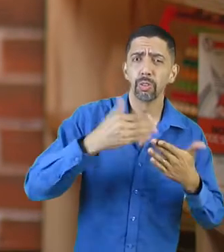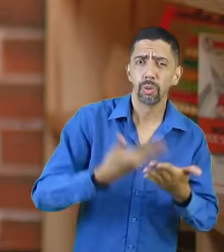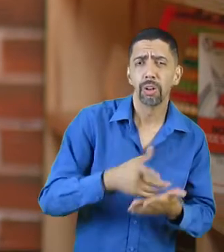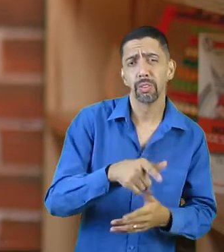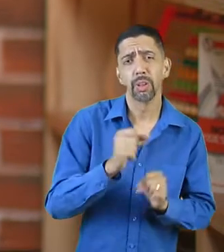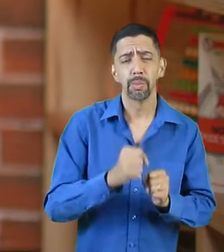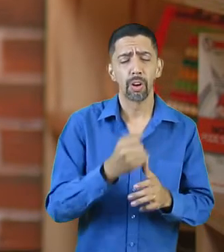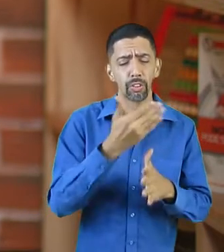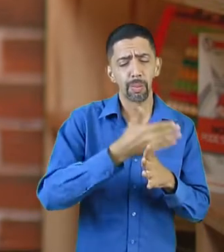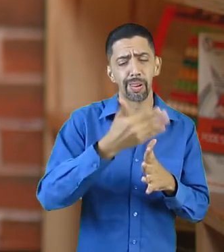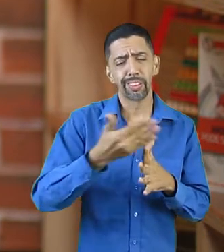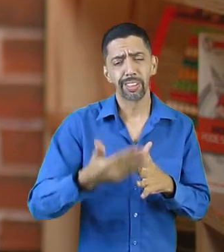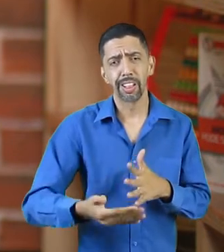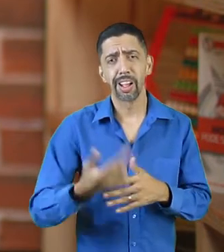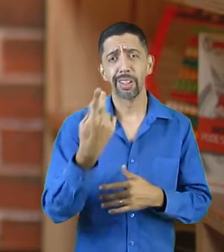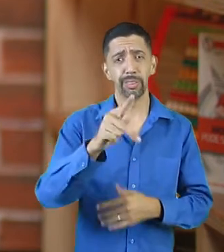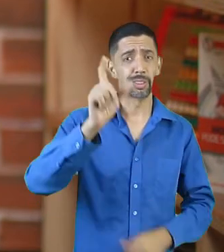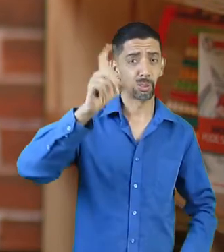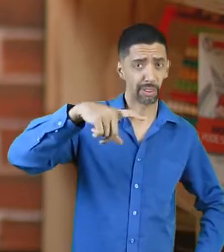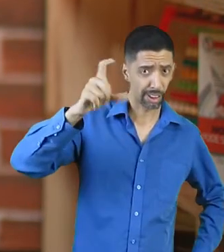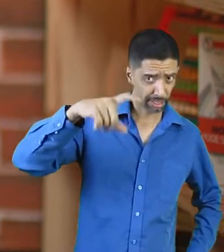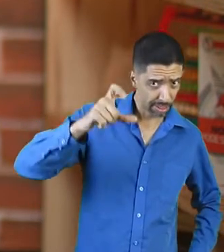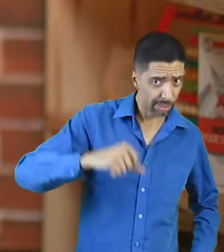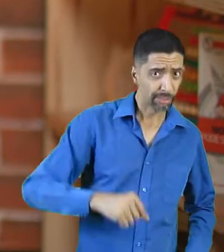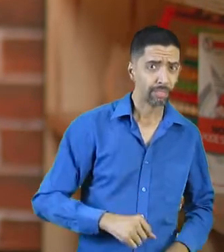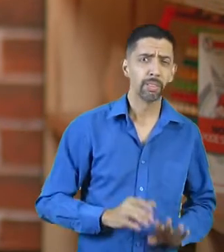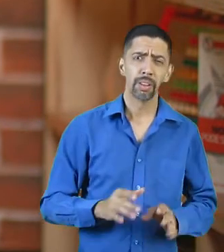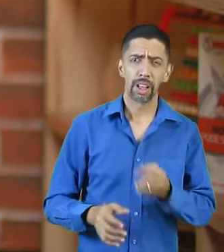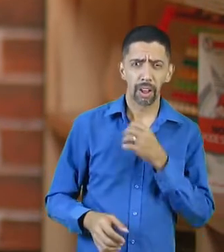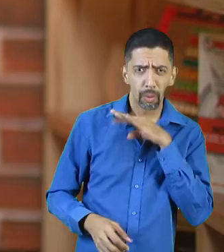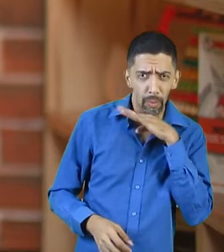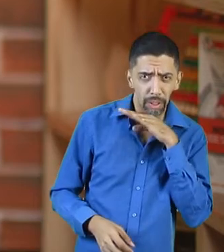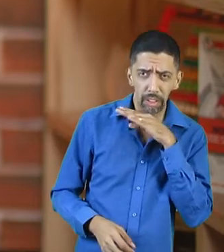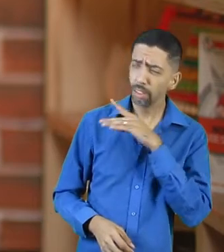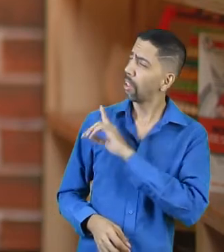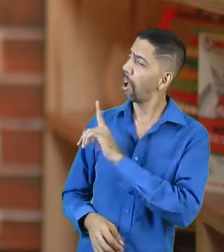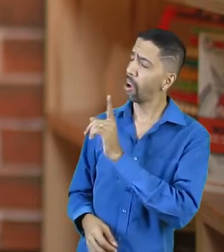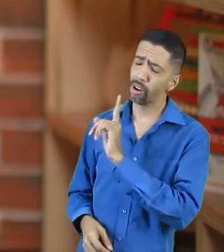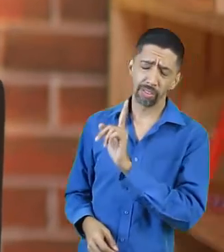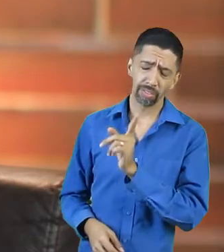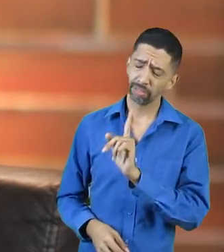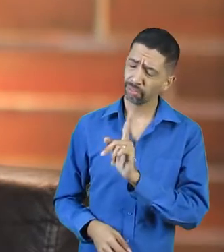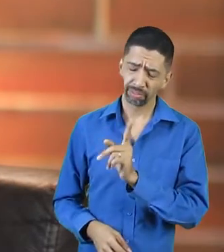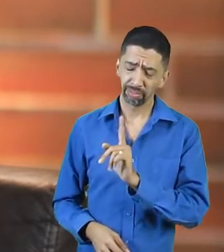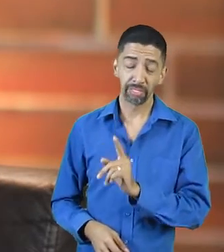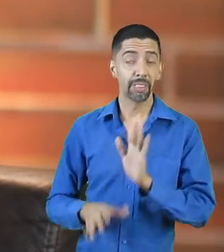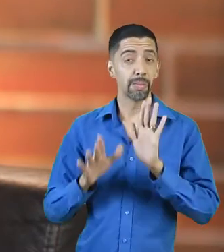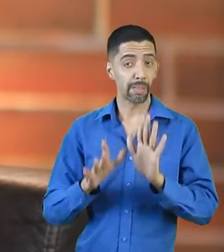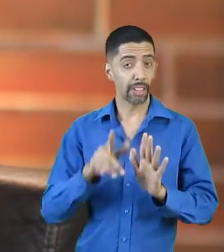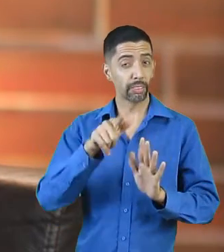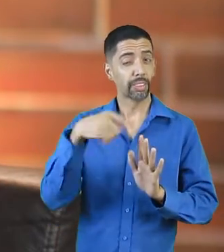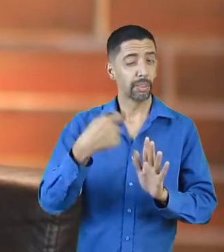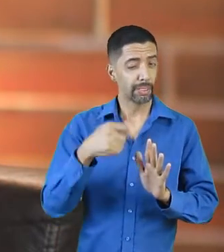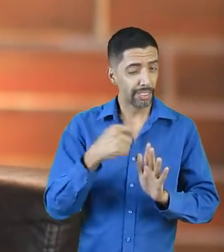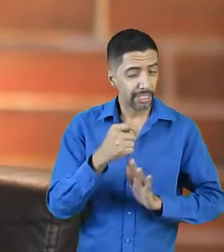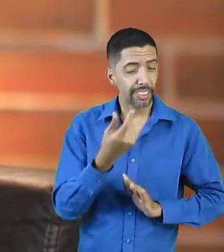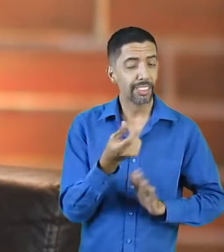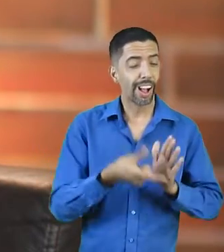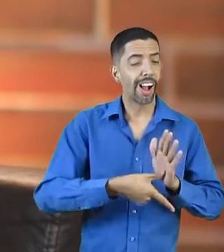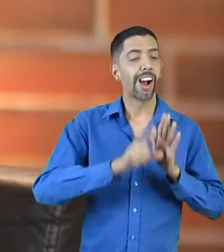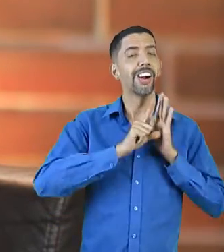realmente buscar por um parcelamento lá no seu cartão de crédito. Mas isso é ruim? Não, desde que